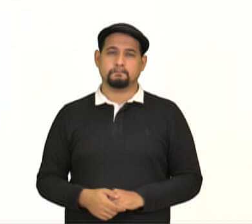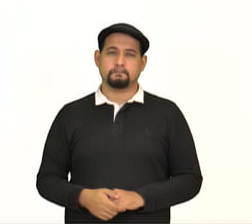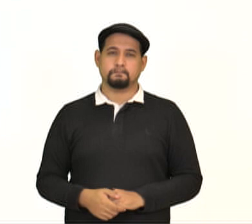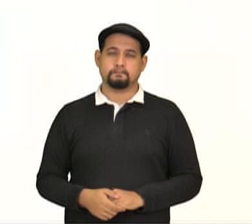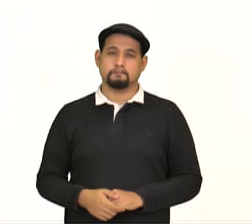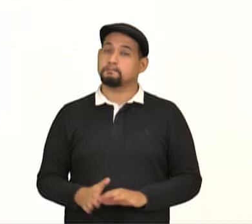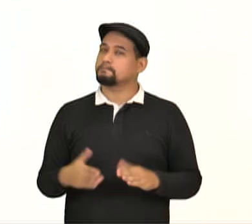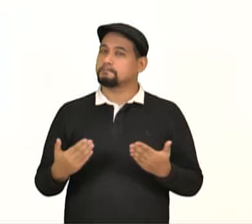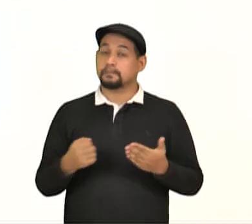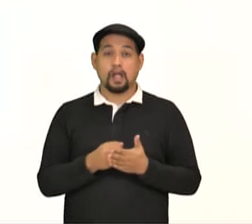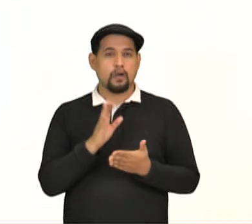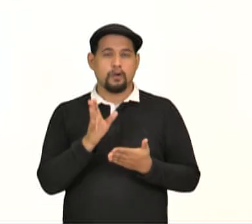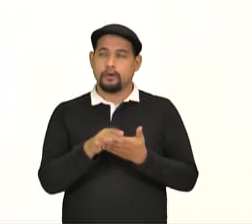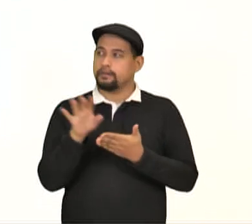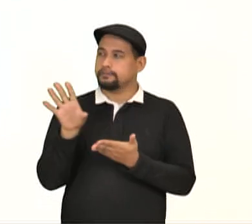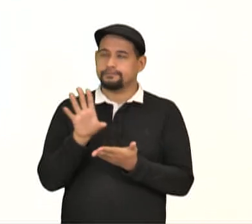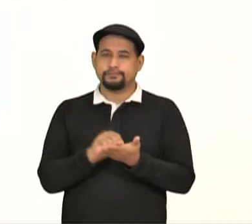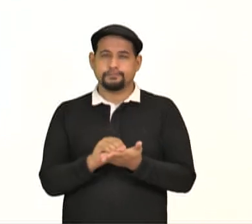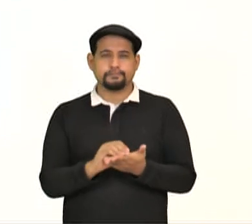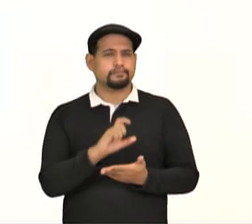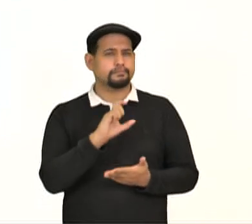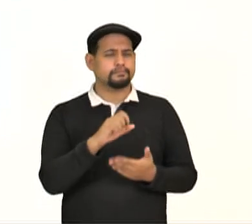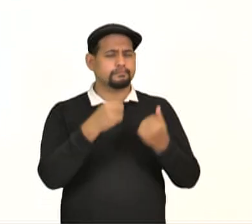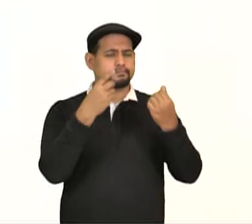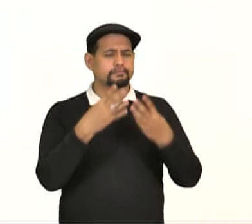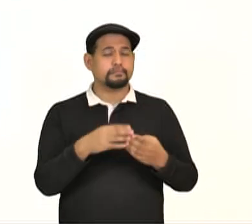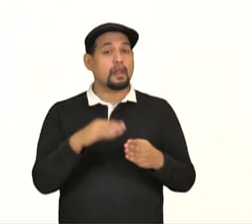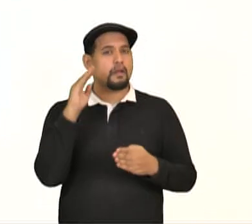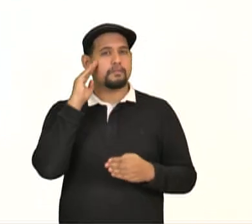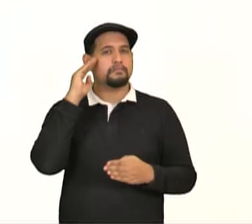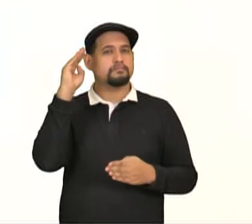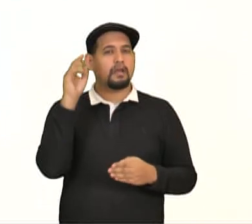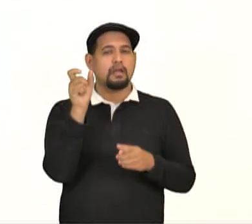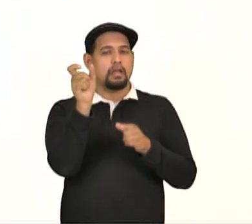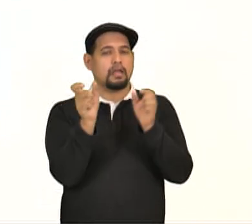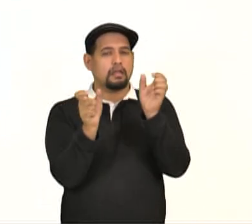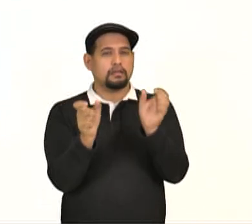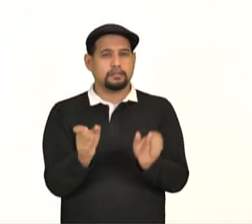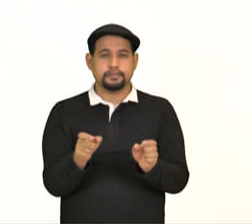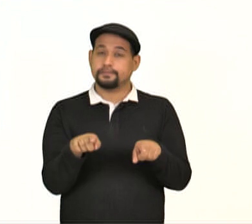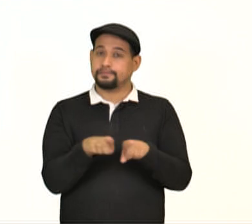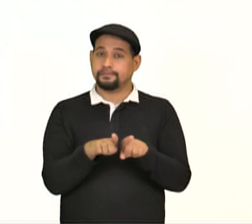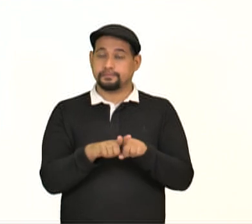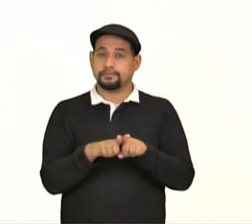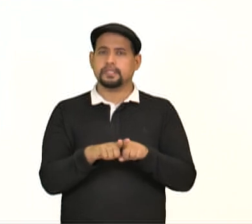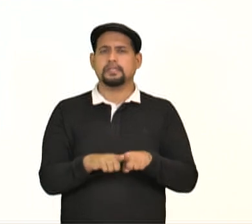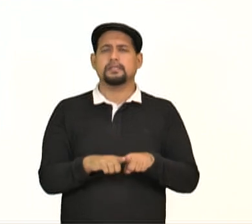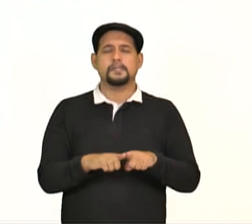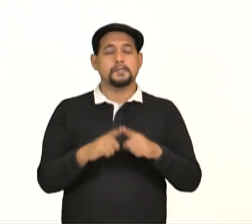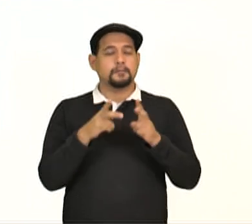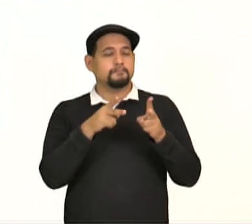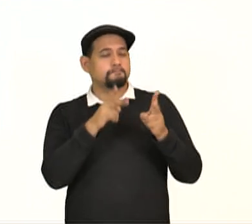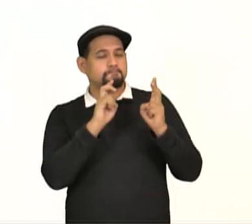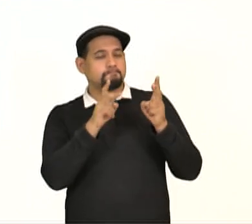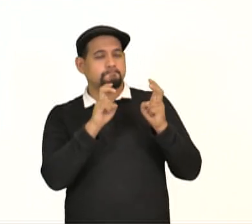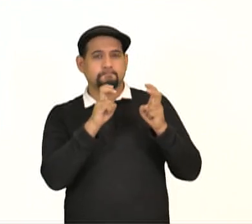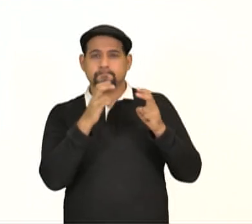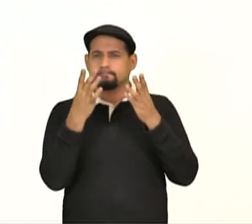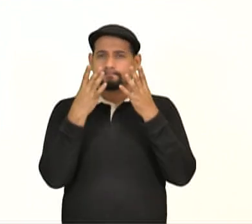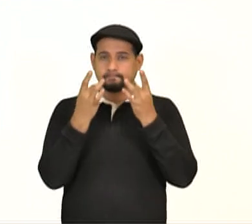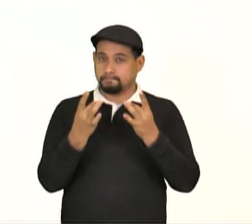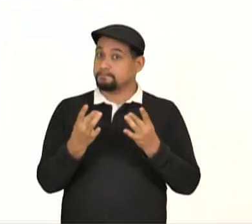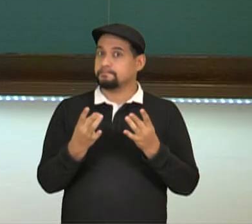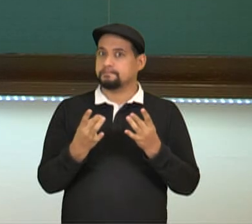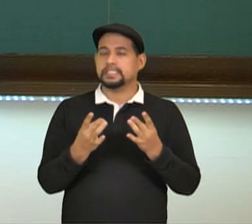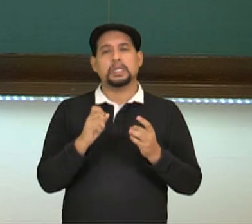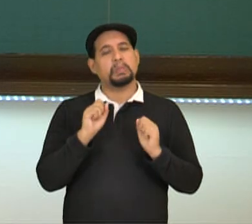Então, escreva um parágrafo apontando as principais características da cidade de Constantinopla que mais lhe chamaram a atenção.